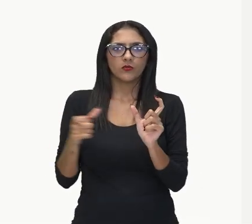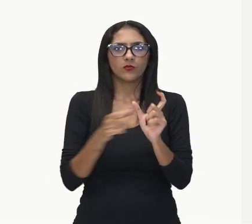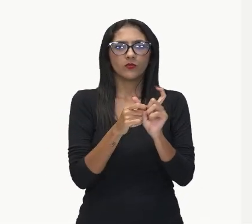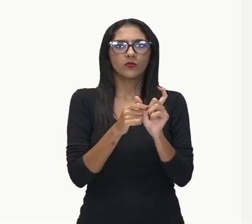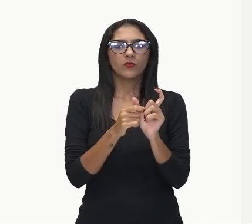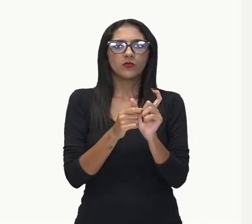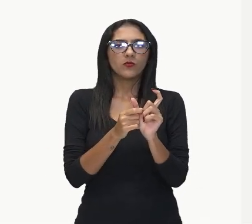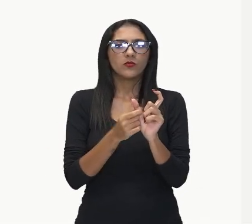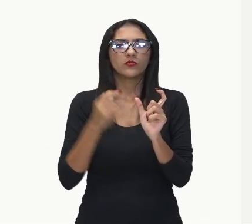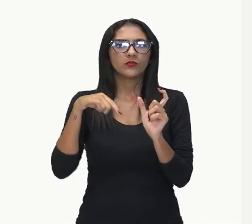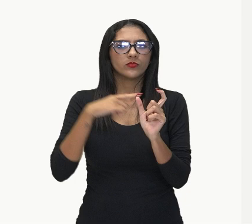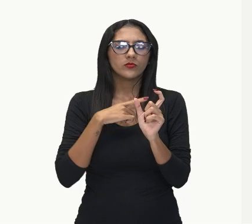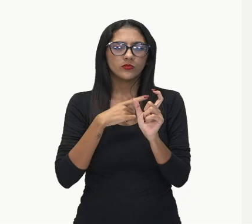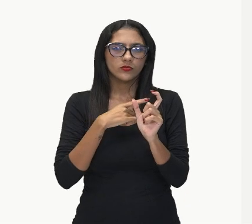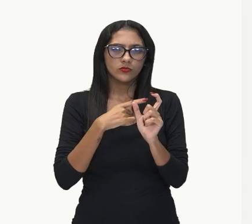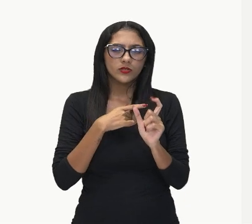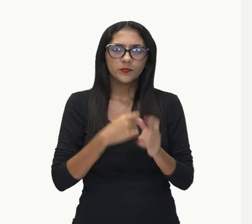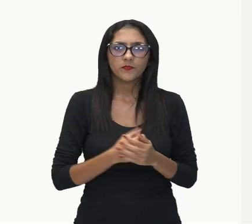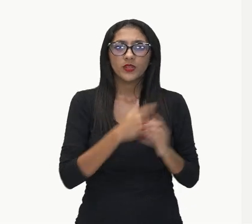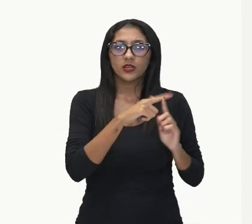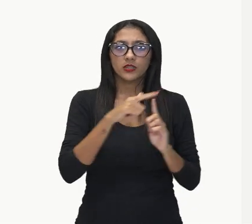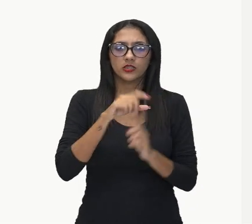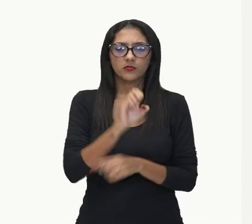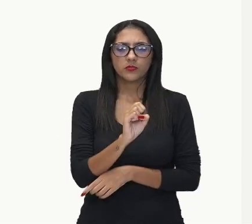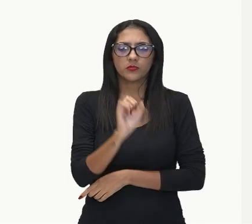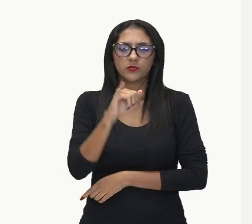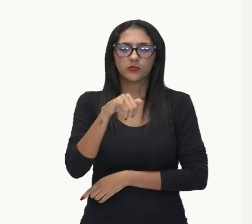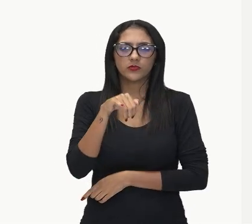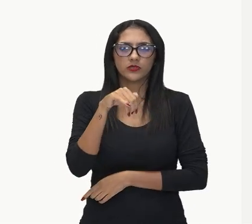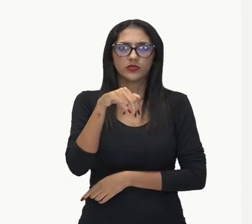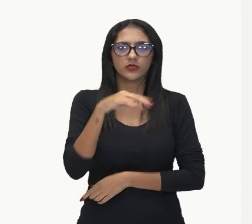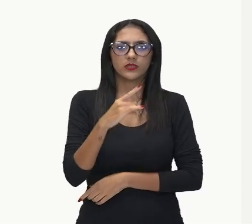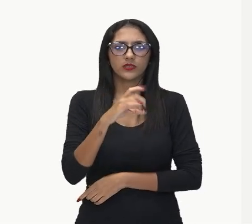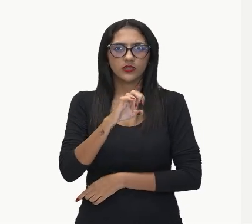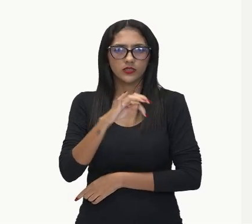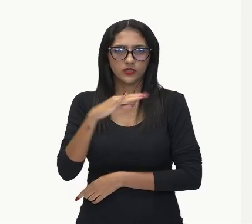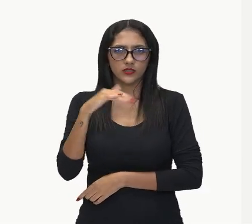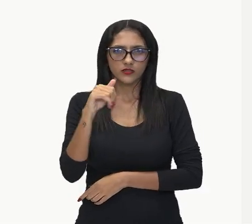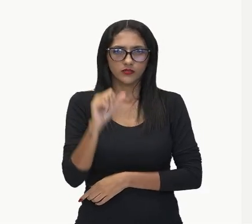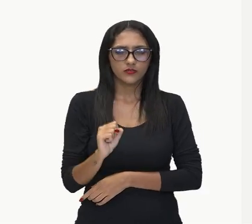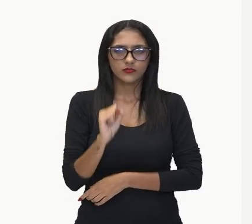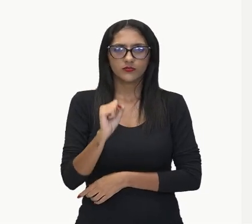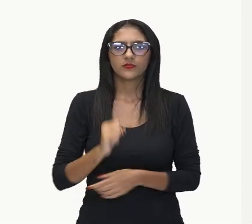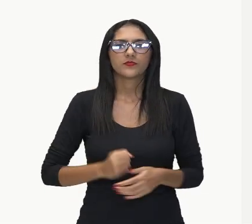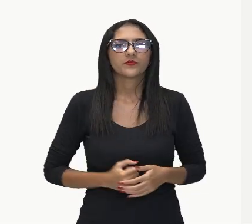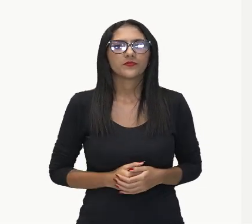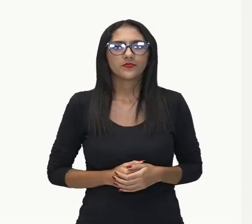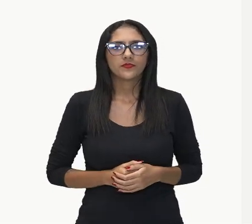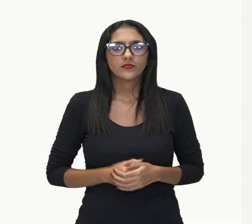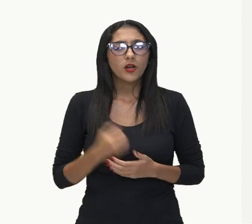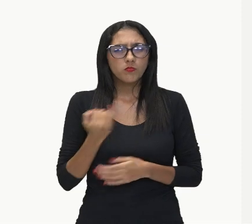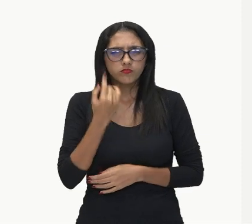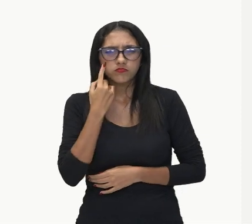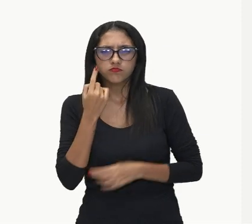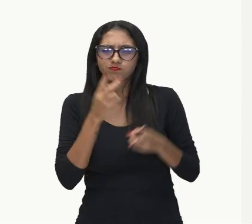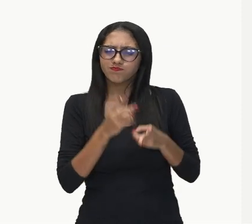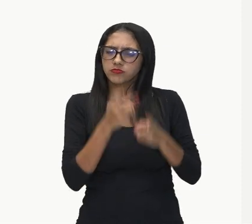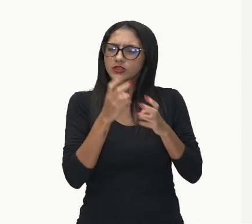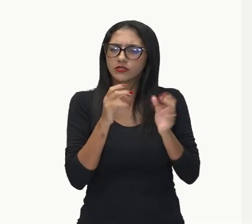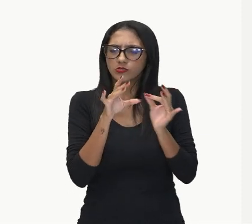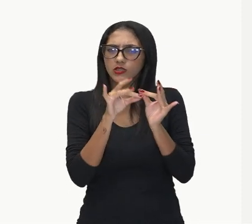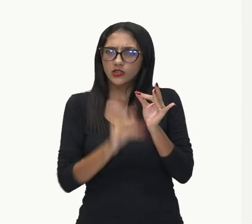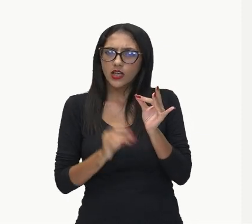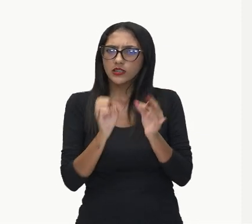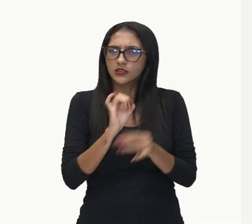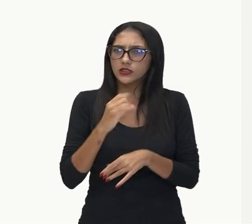orações coordenadas sindéticas, ok? É importante você olhar, gente, que quando nós temos essa